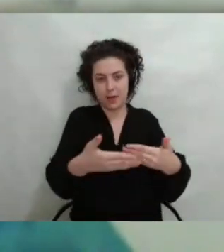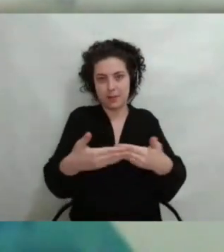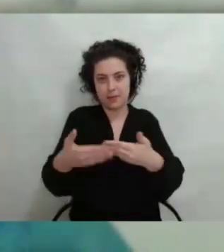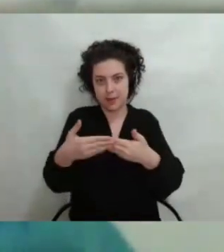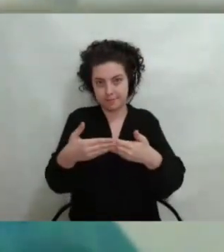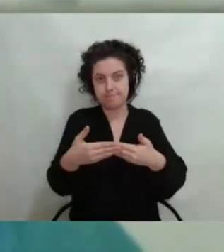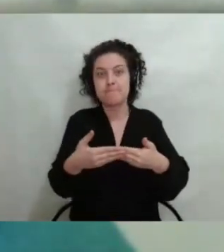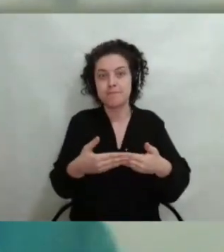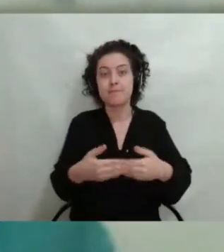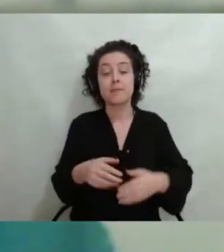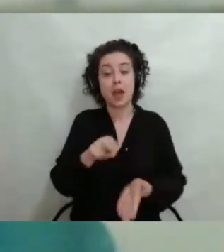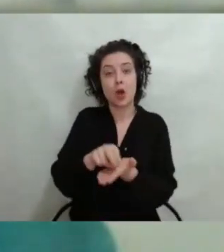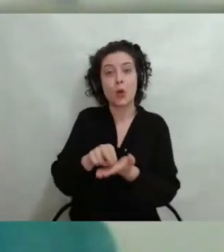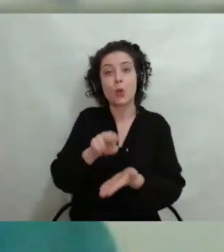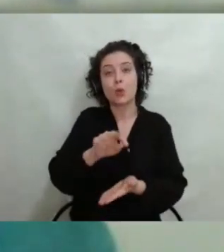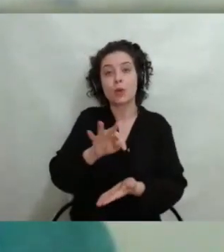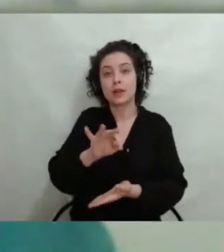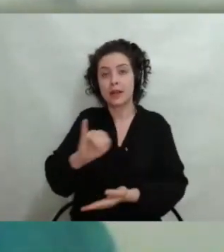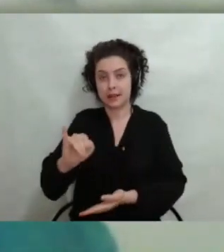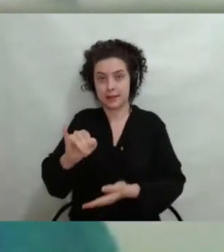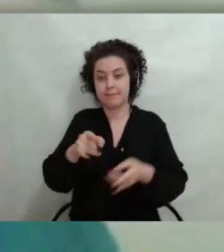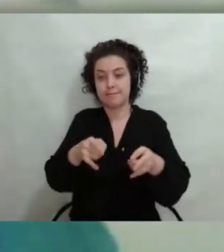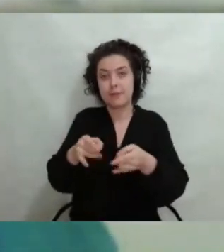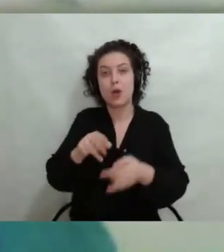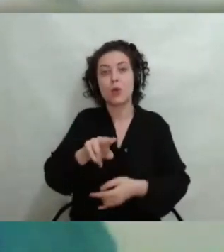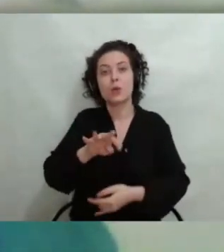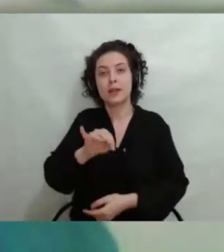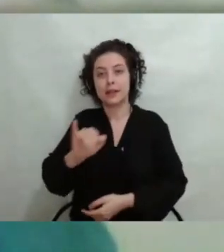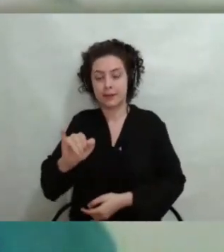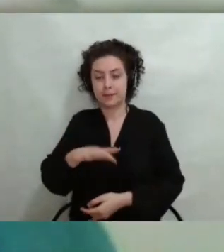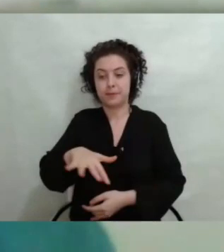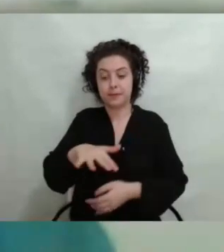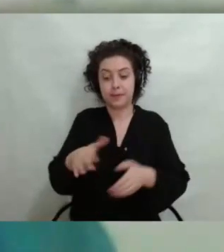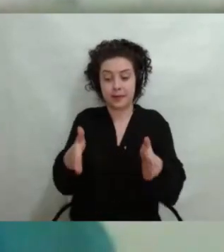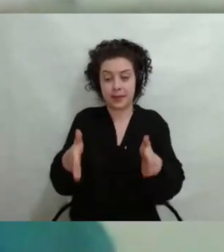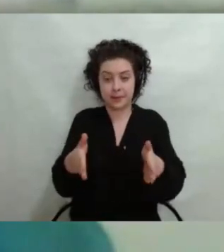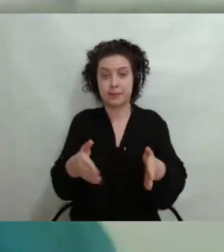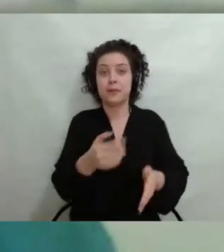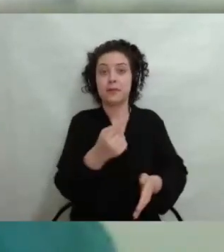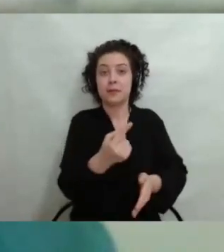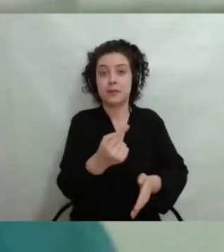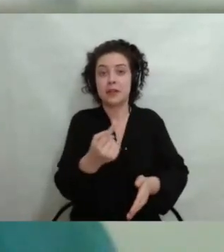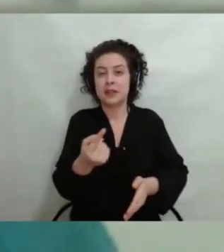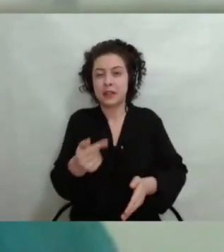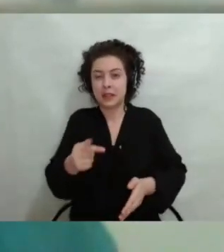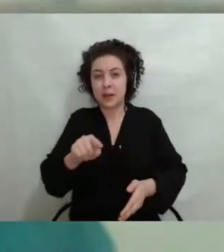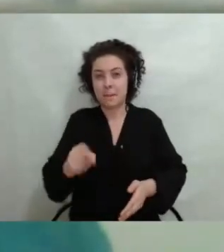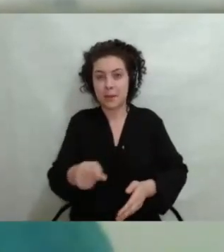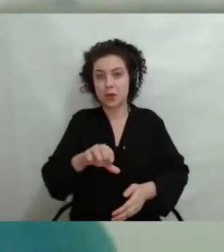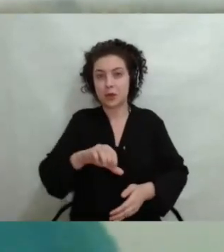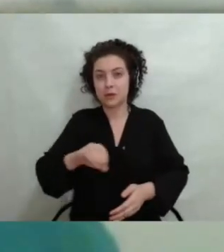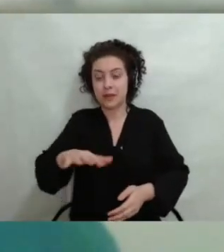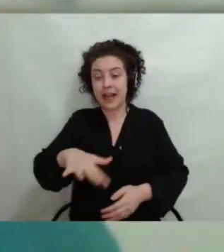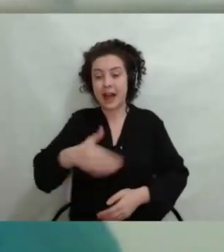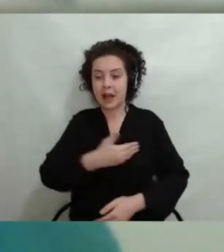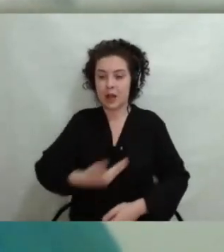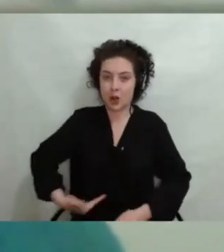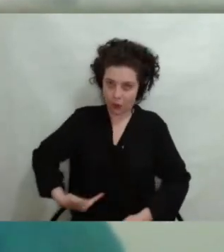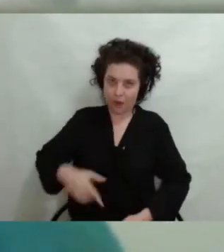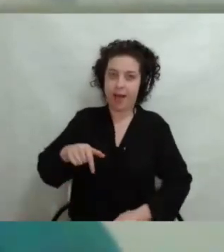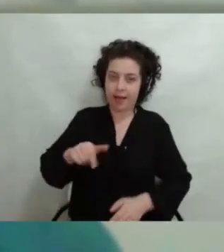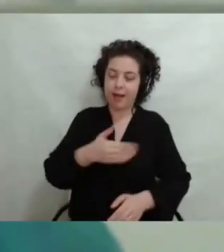importantes diante dessa pandemia, cerca de 17.900 eram da rede pública. Mas quando nós